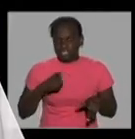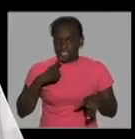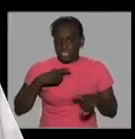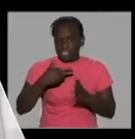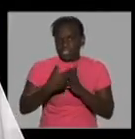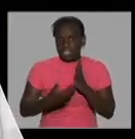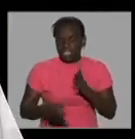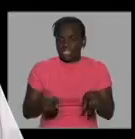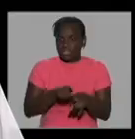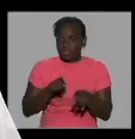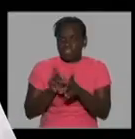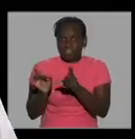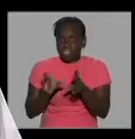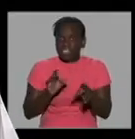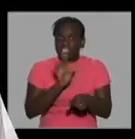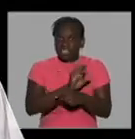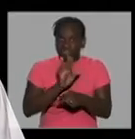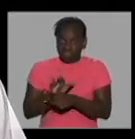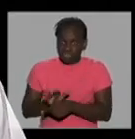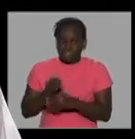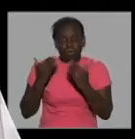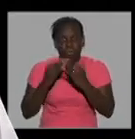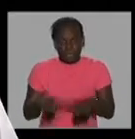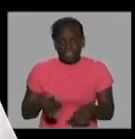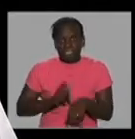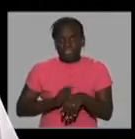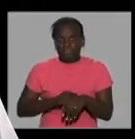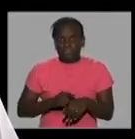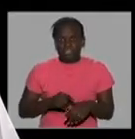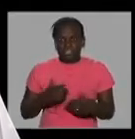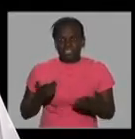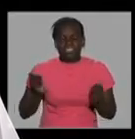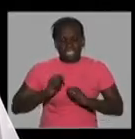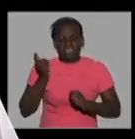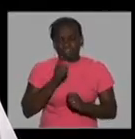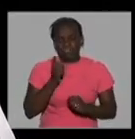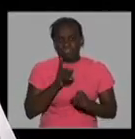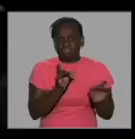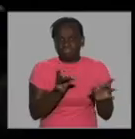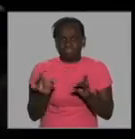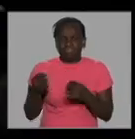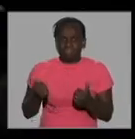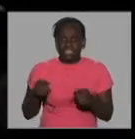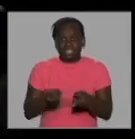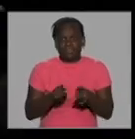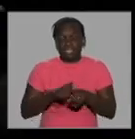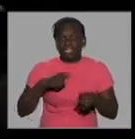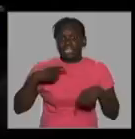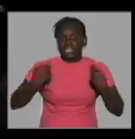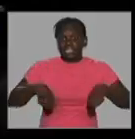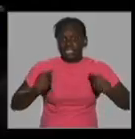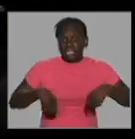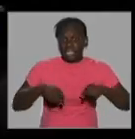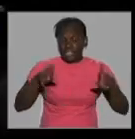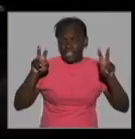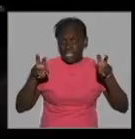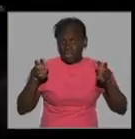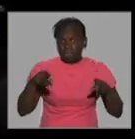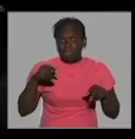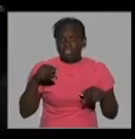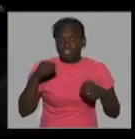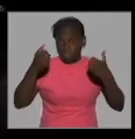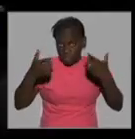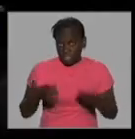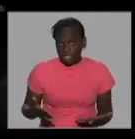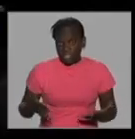alguma característica também na sua venda que ajuda também a compensar essa produção. Mercado não falta. Não falta, e tem necessidade desse tipo de temática